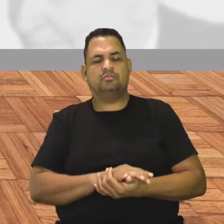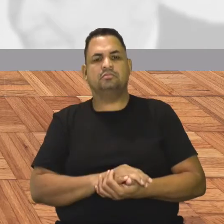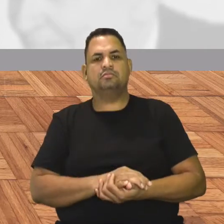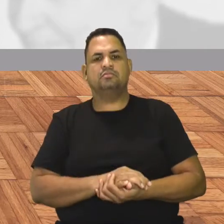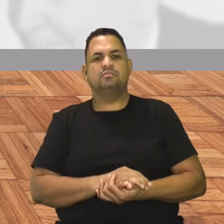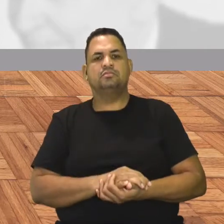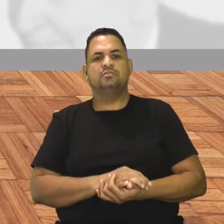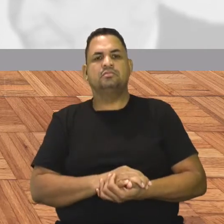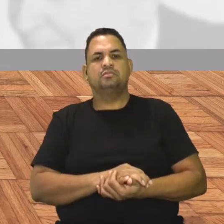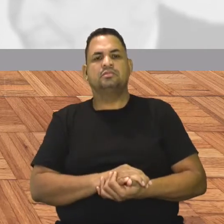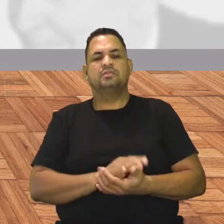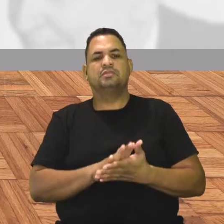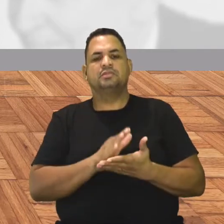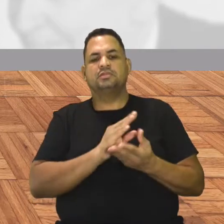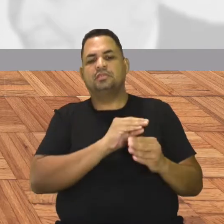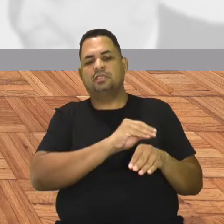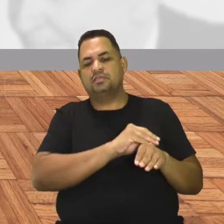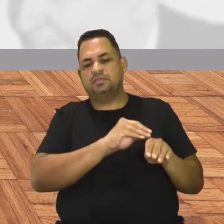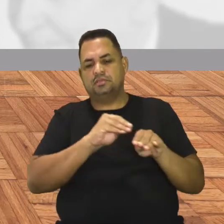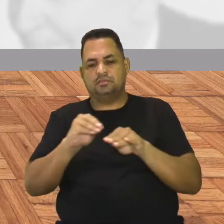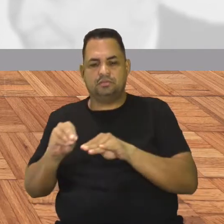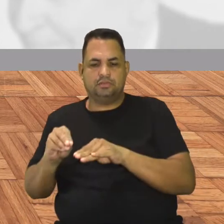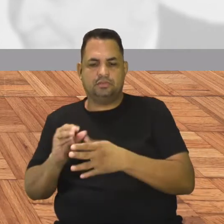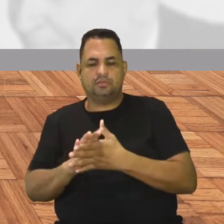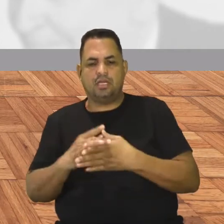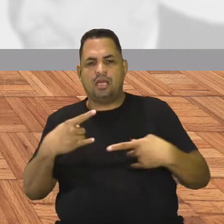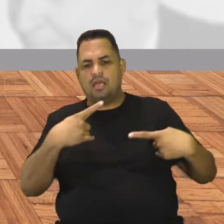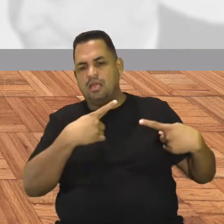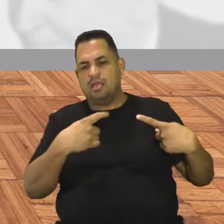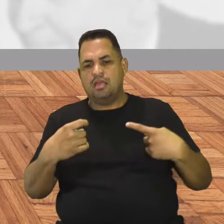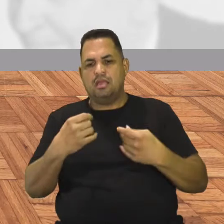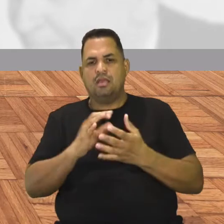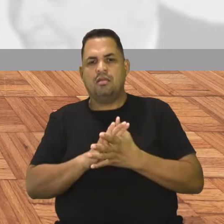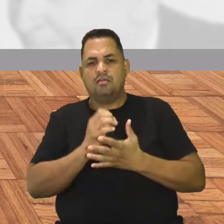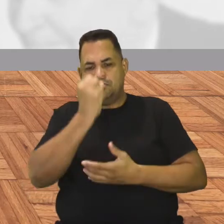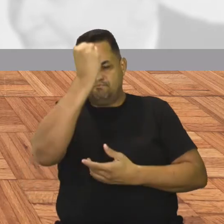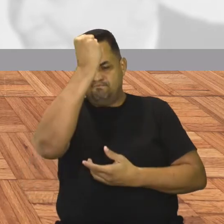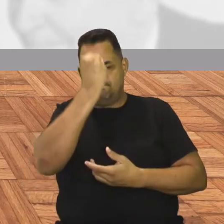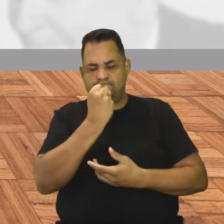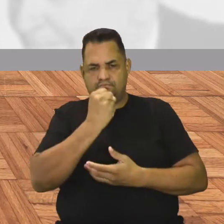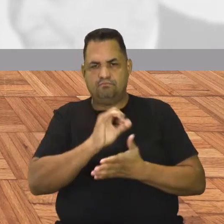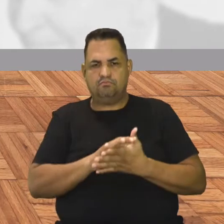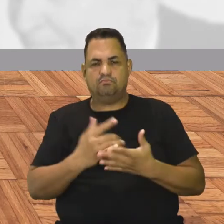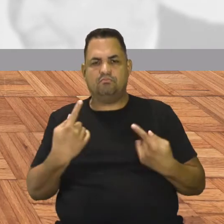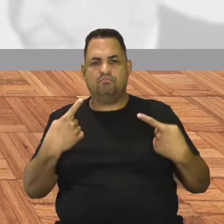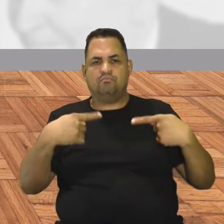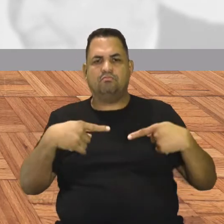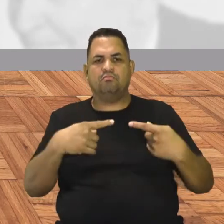Guerra Fria ela foi transportada para a Guerra do Terror, tá? Contra o terrorismo.